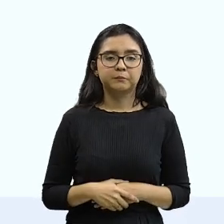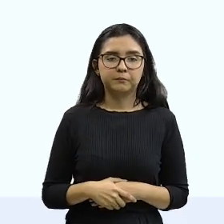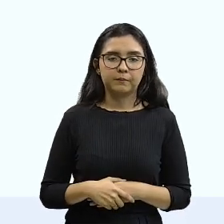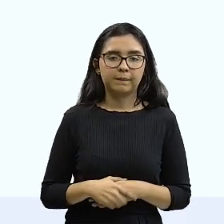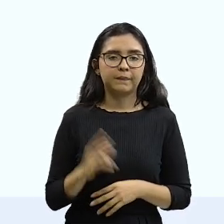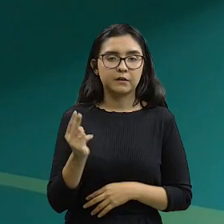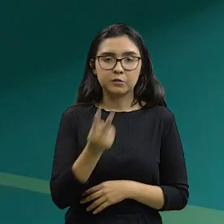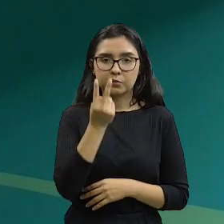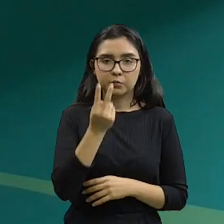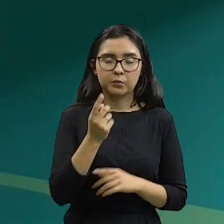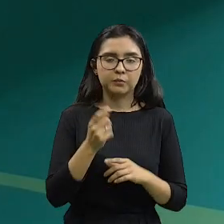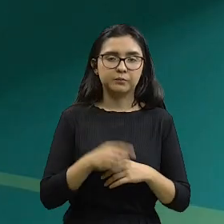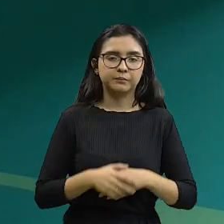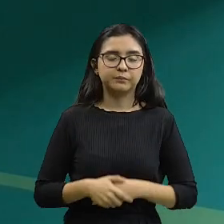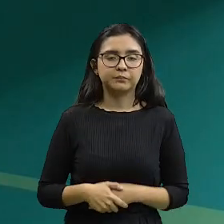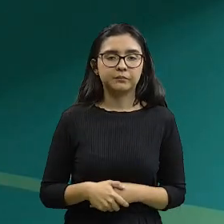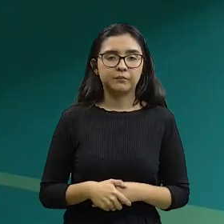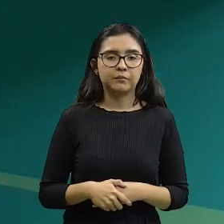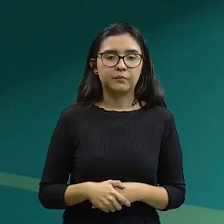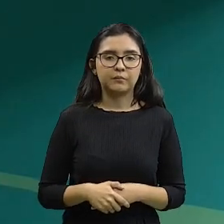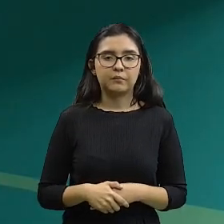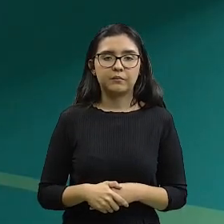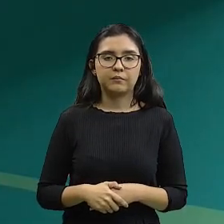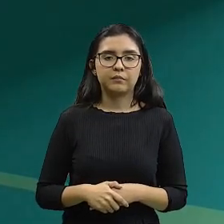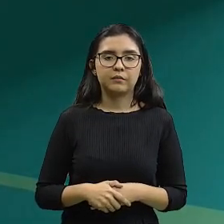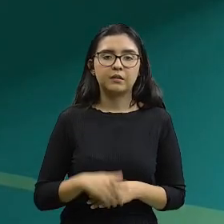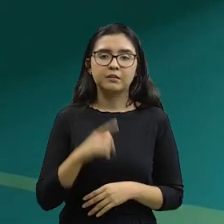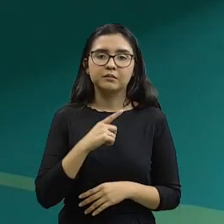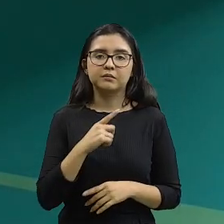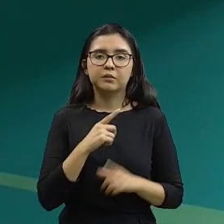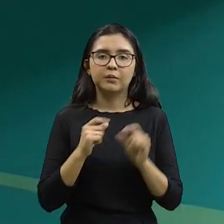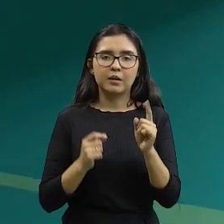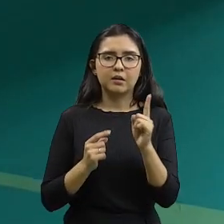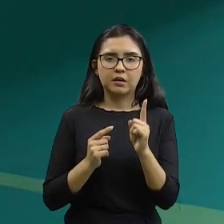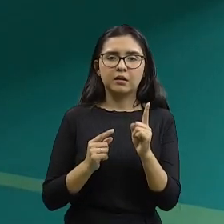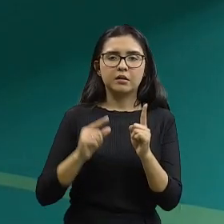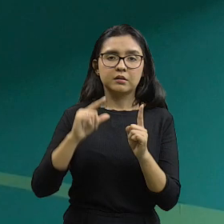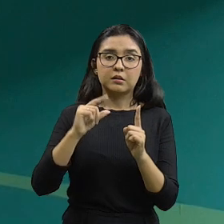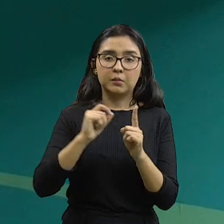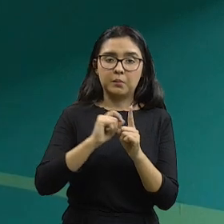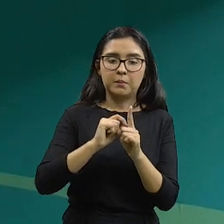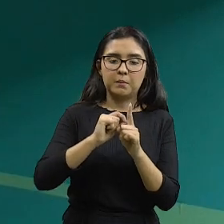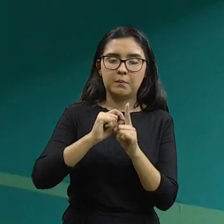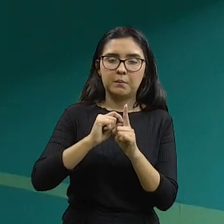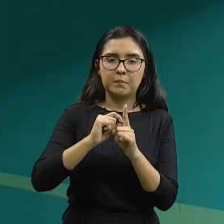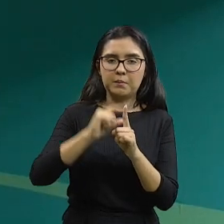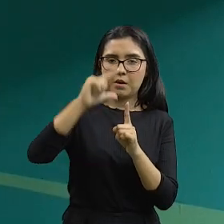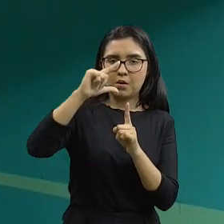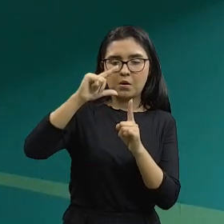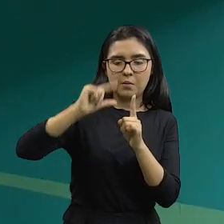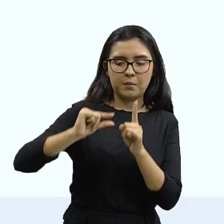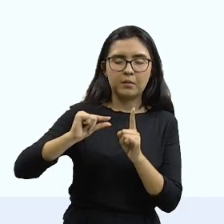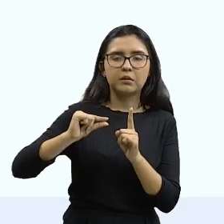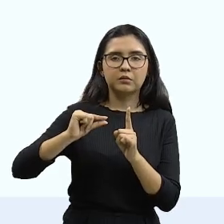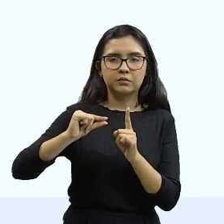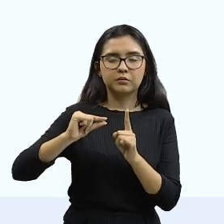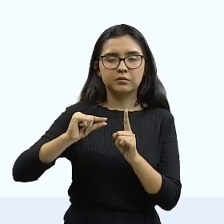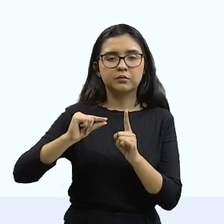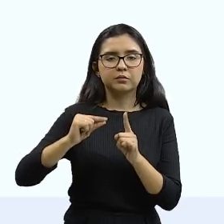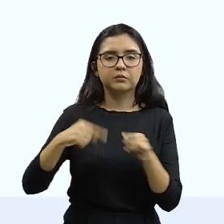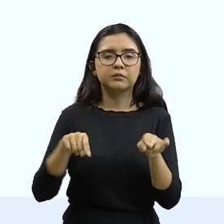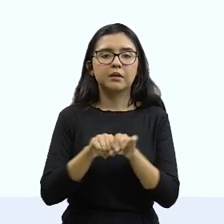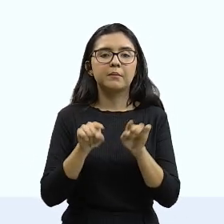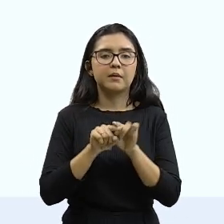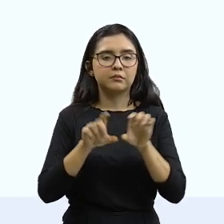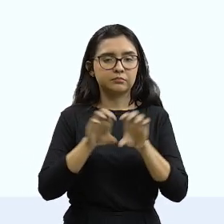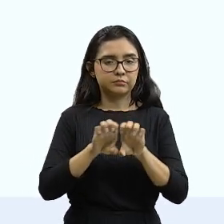elétrico. Tracinho grande e tracinho pequeno representa o quê? Maior potencial e menor potencial.